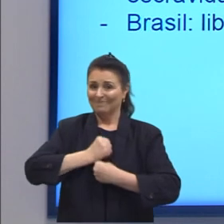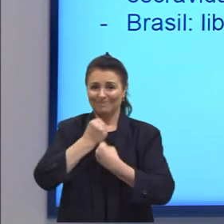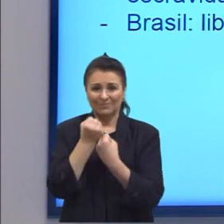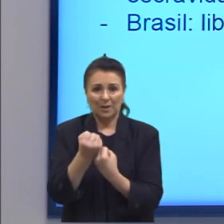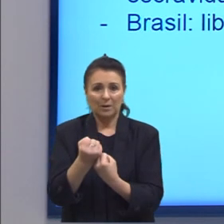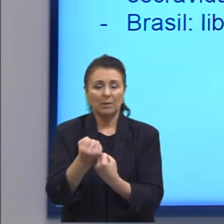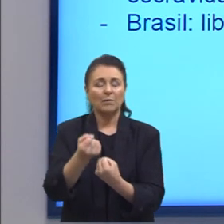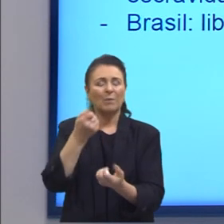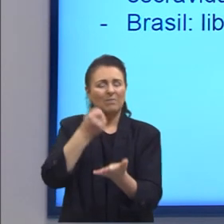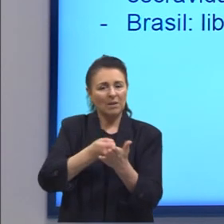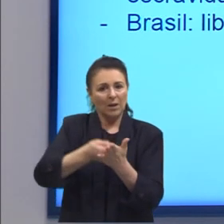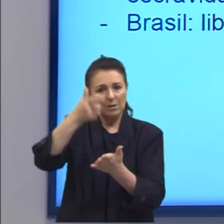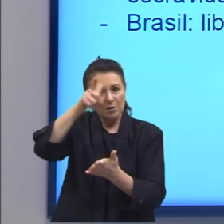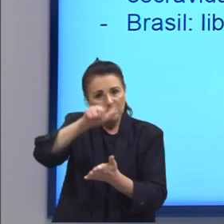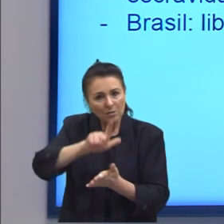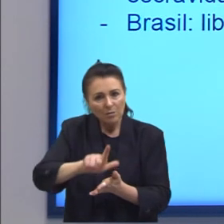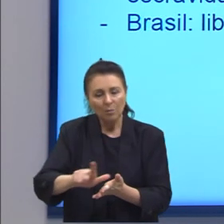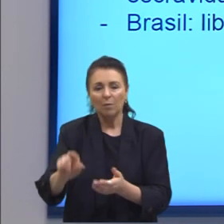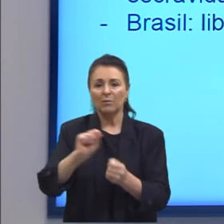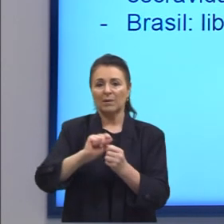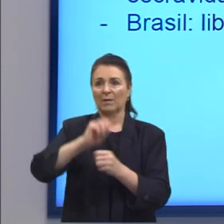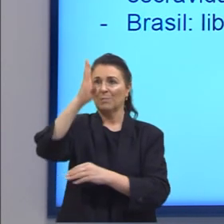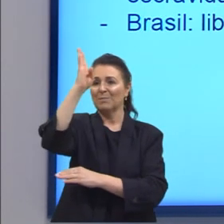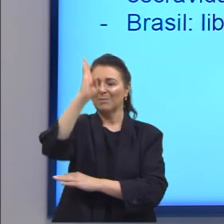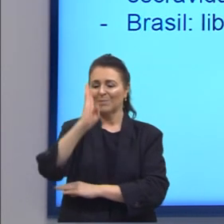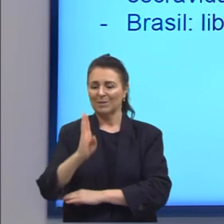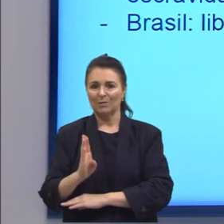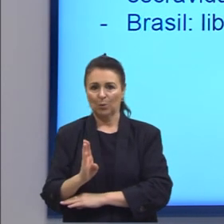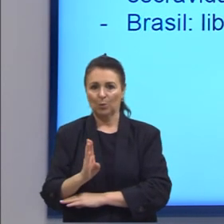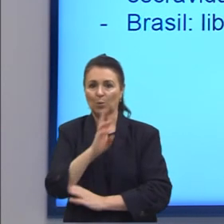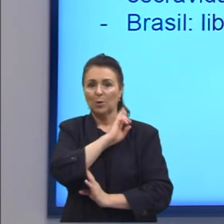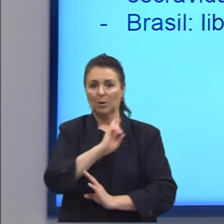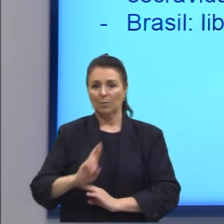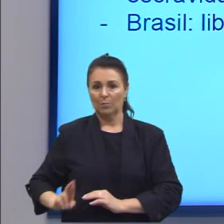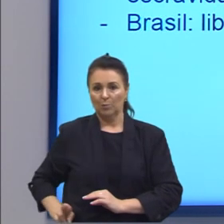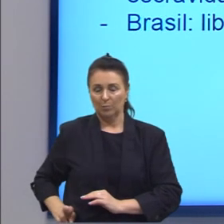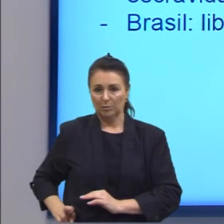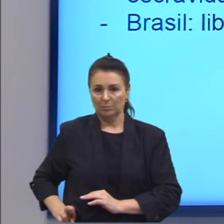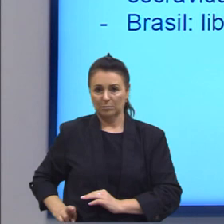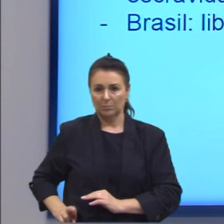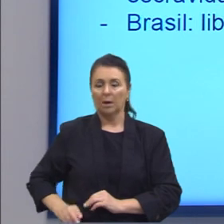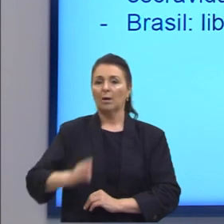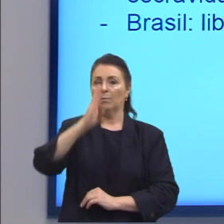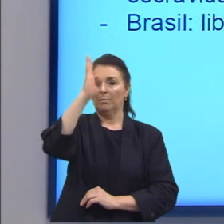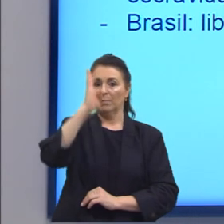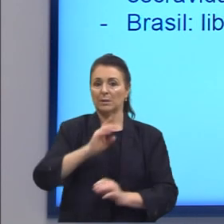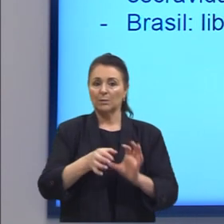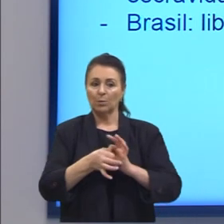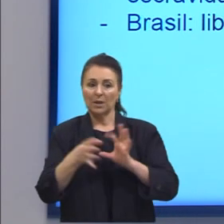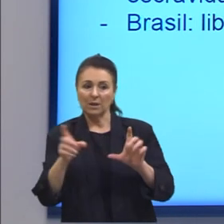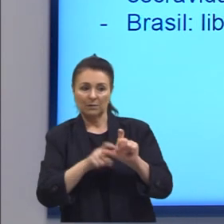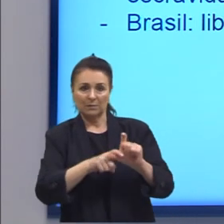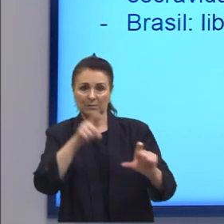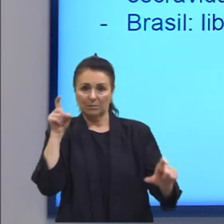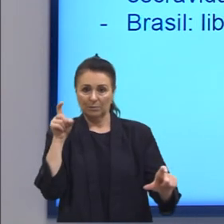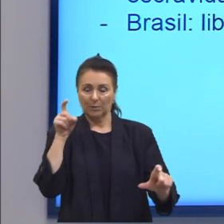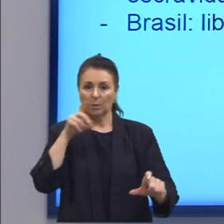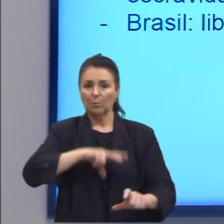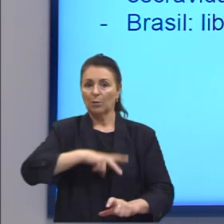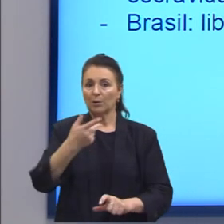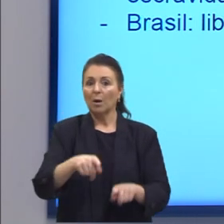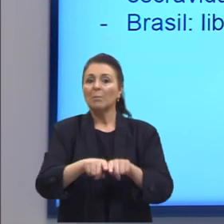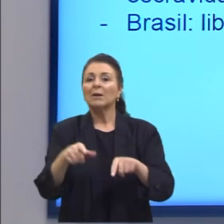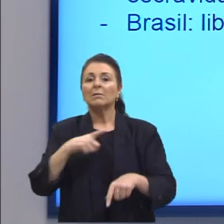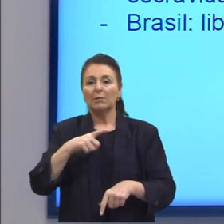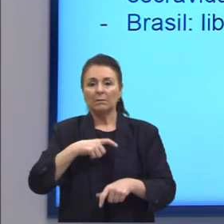tornar o Brasil uma república o Brasil história Independente de Portugal mas ele segue ele vira uma monarquia